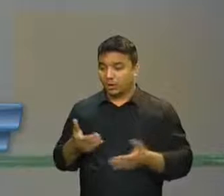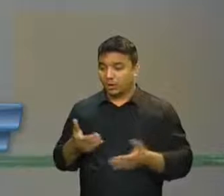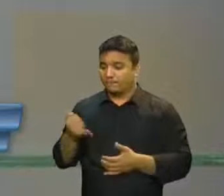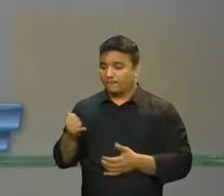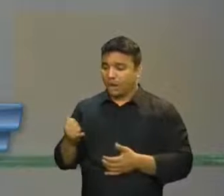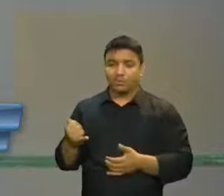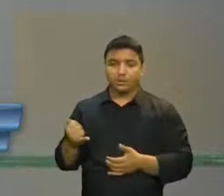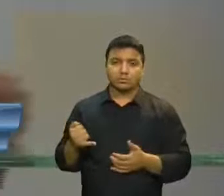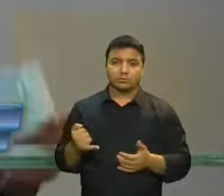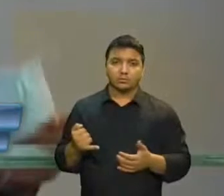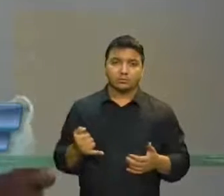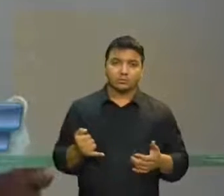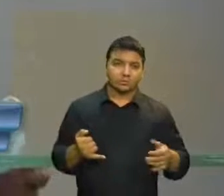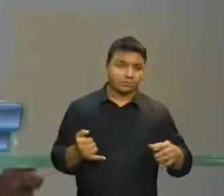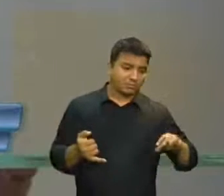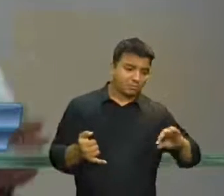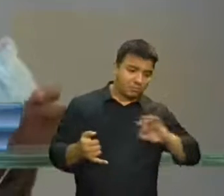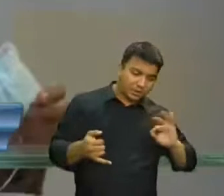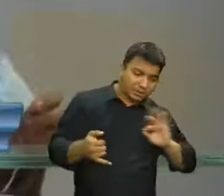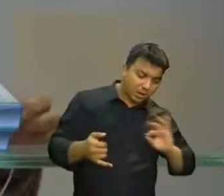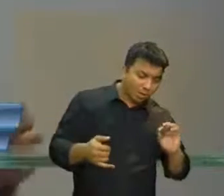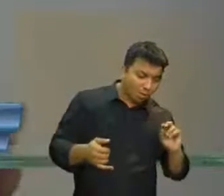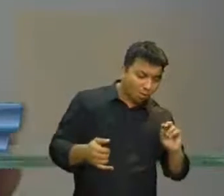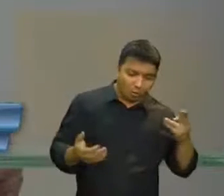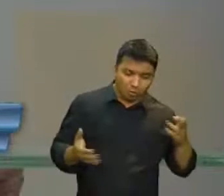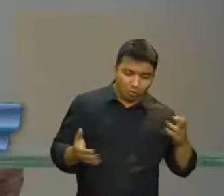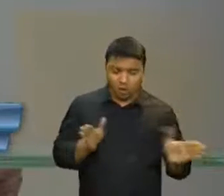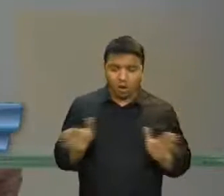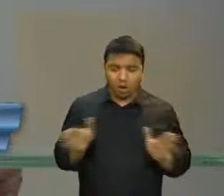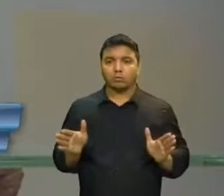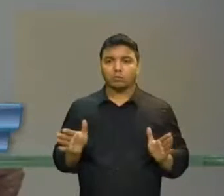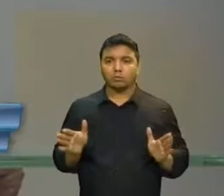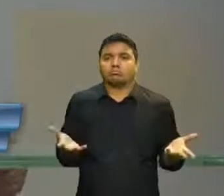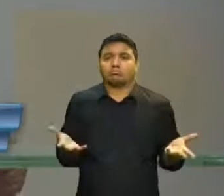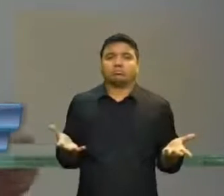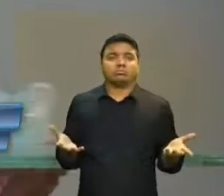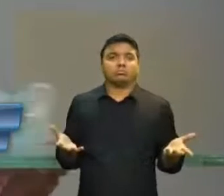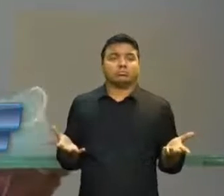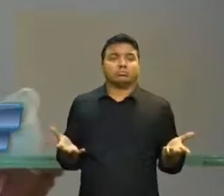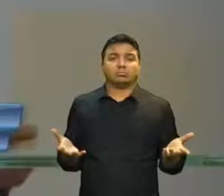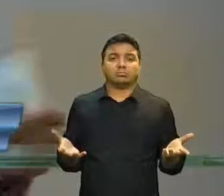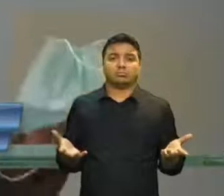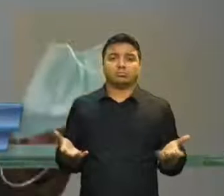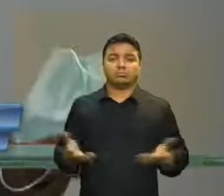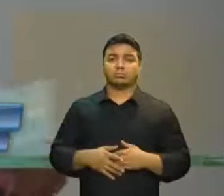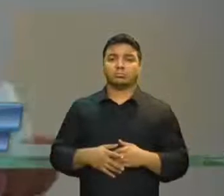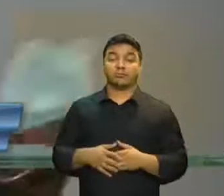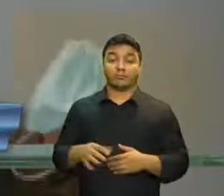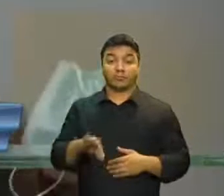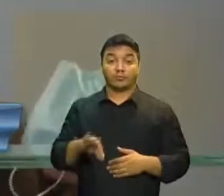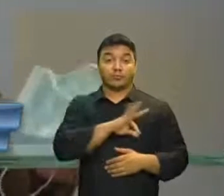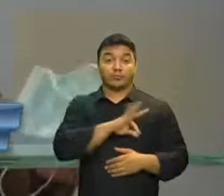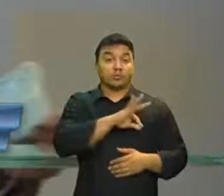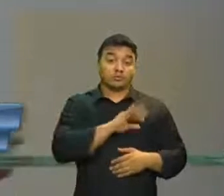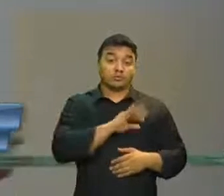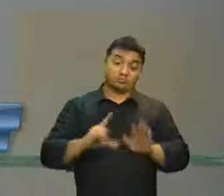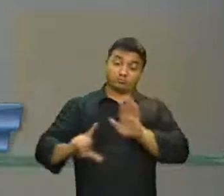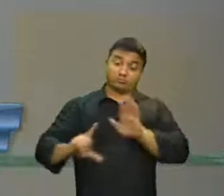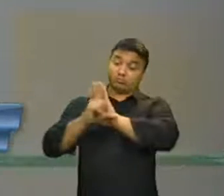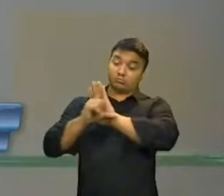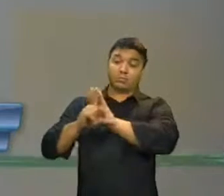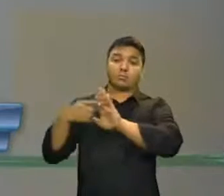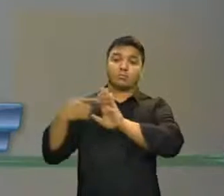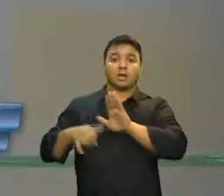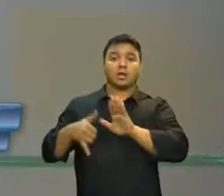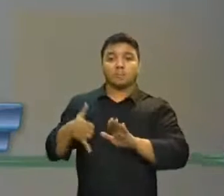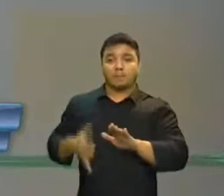Repetindo, ou está armado o bandido, ou está armado o policial. O policial, por lei, tem que portar